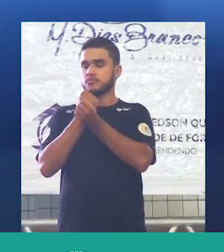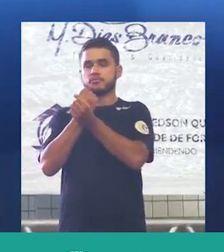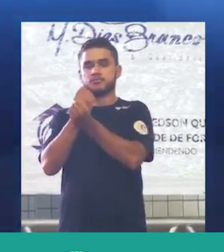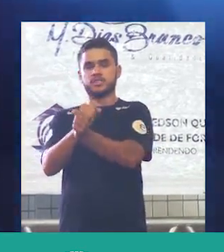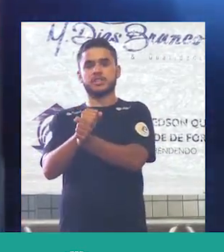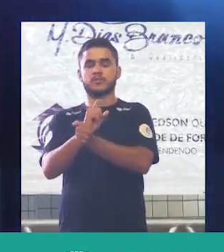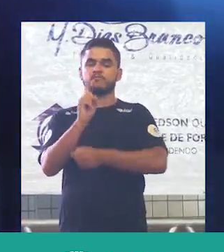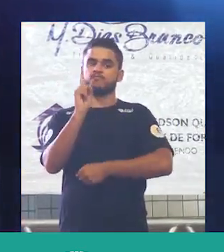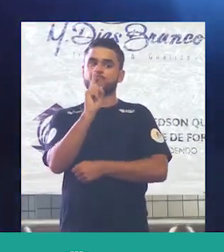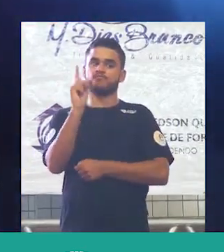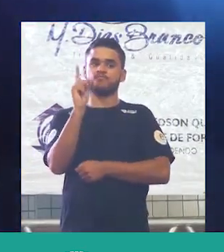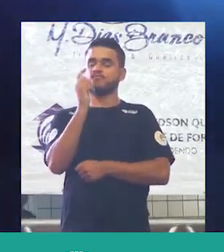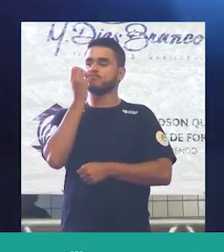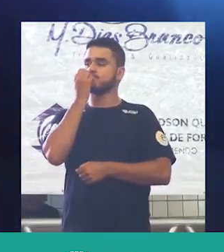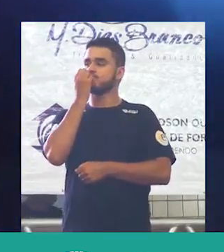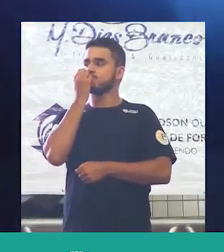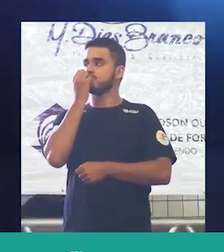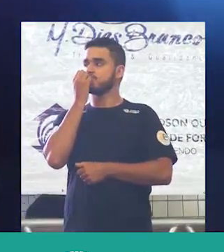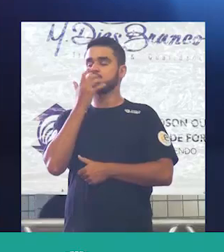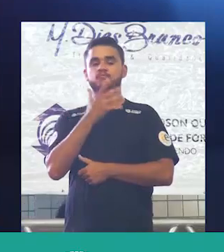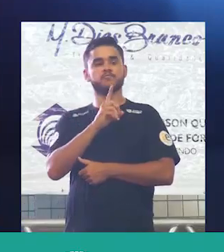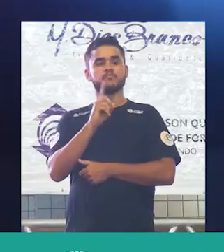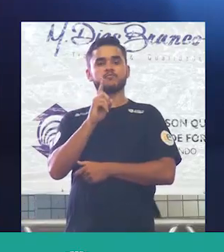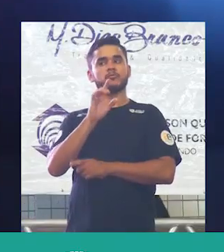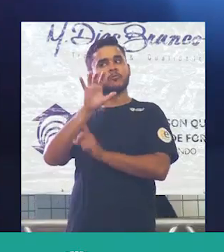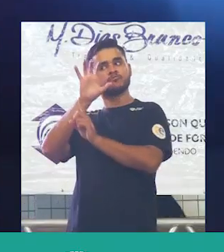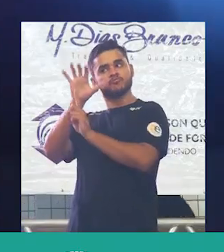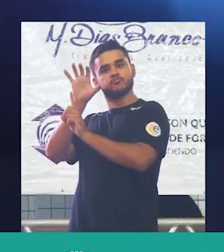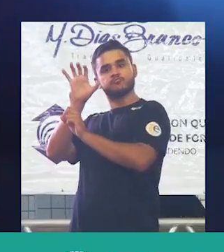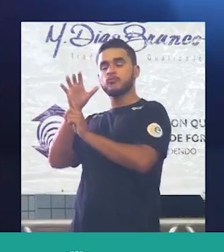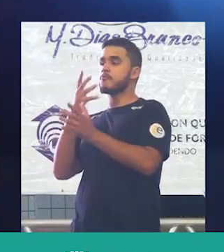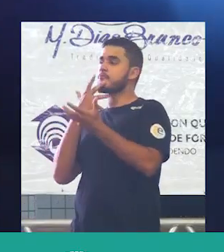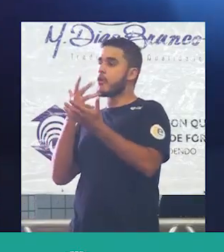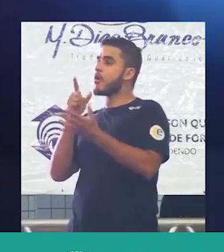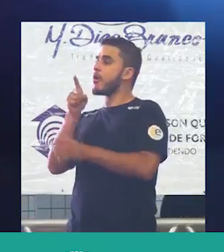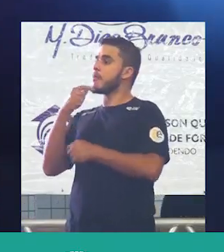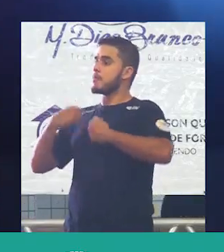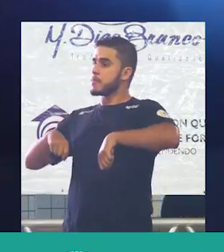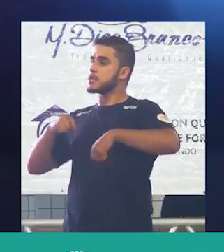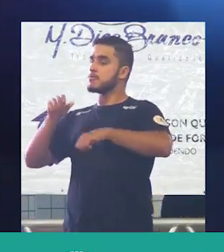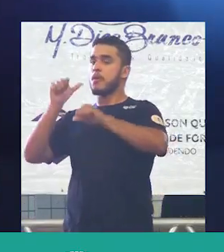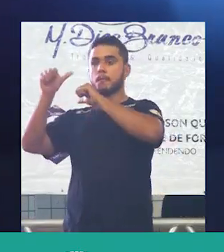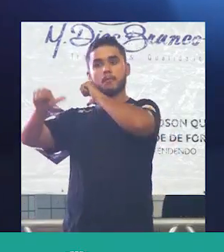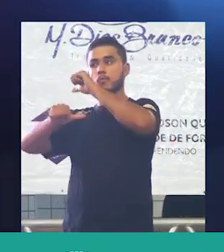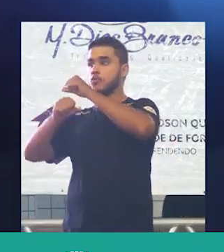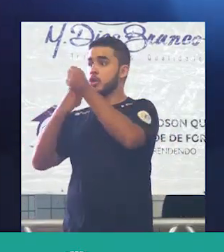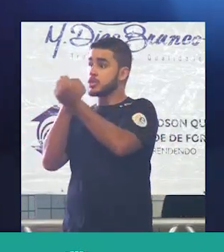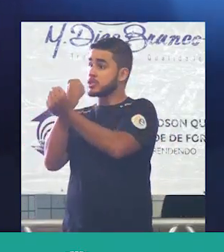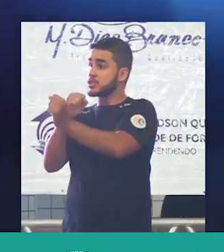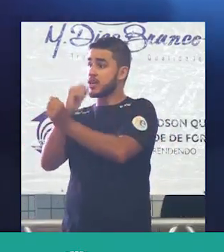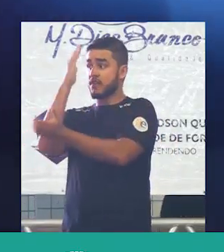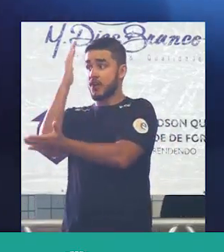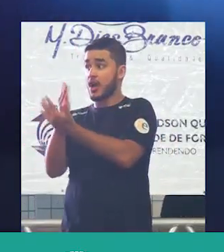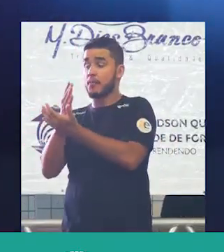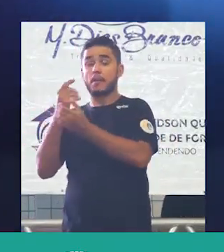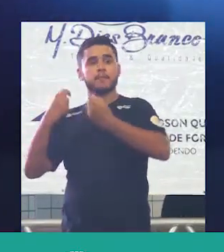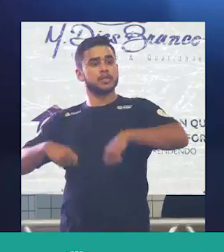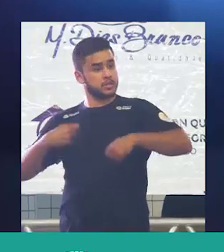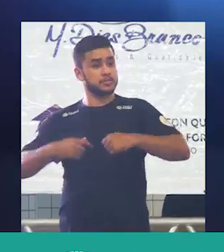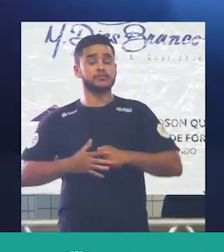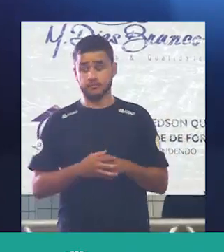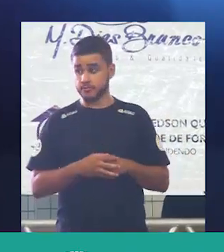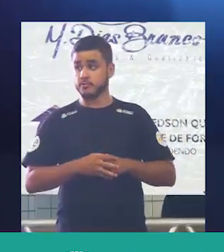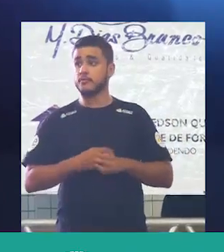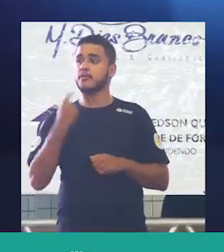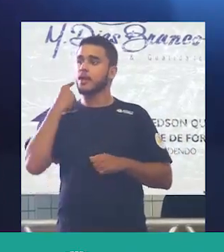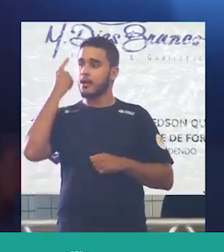não. E aí a Inglaterra vai pressionar o governo brasileiro para acabar com a escravidão. Beleza?